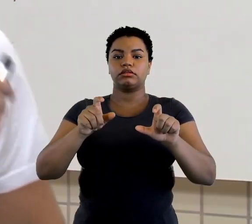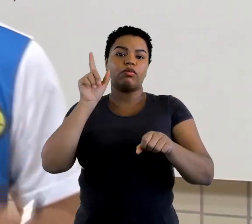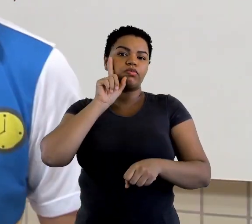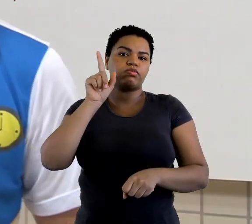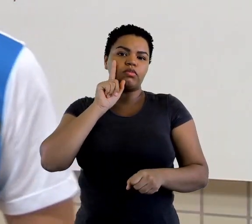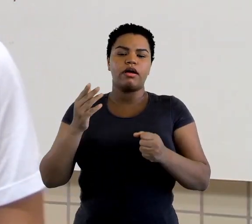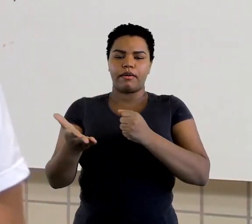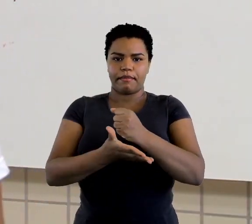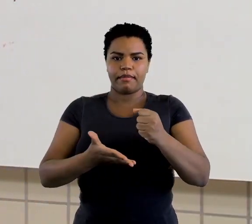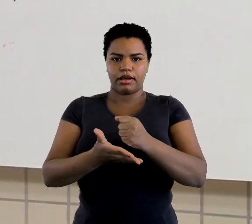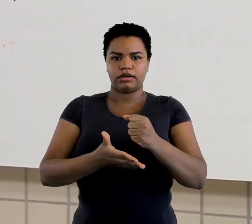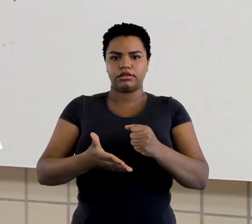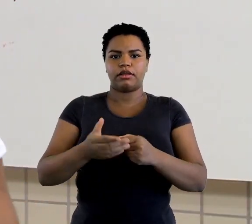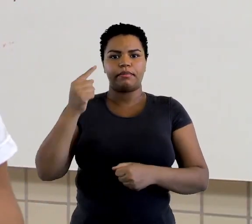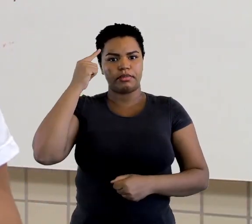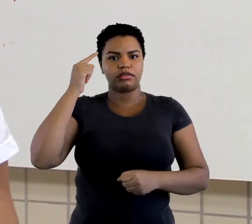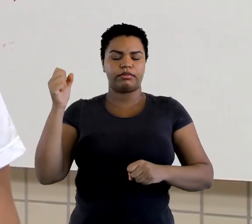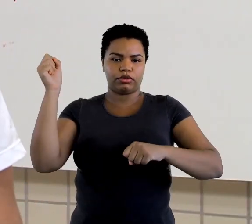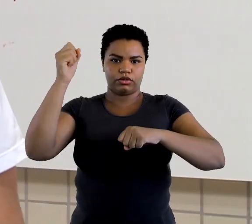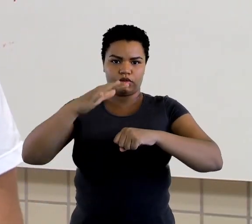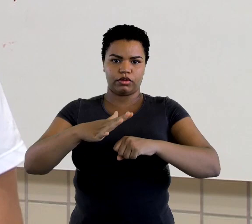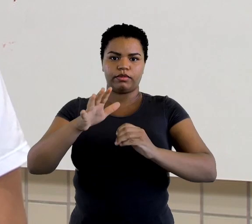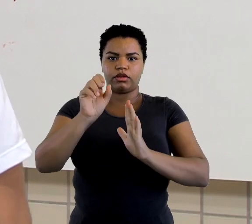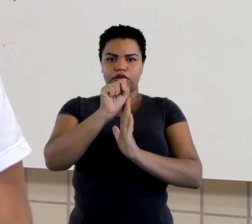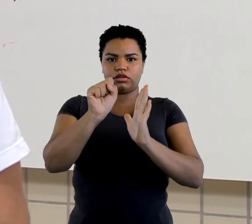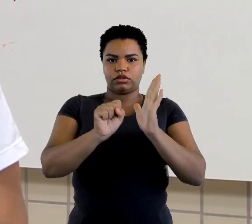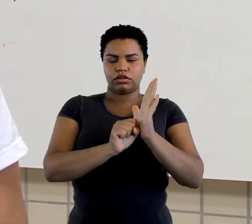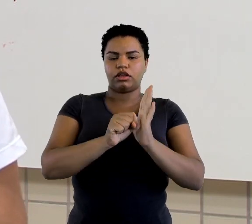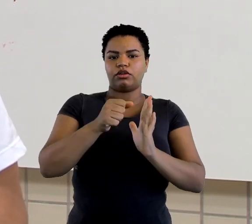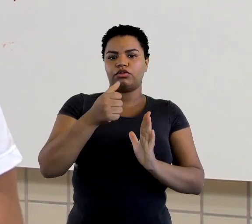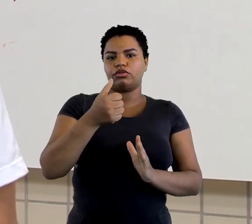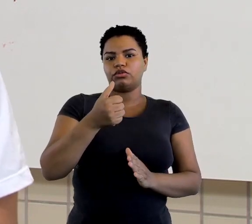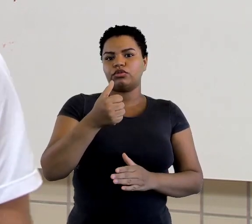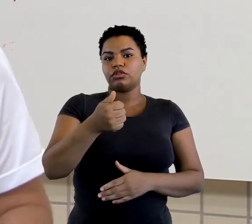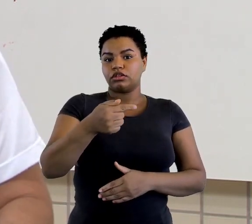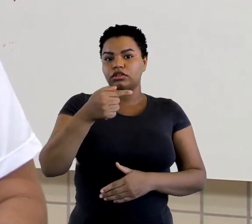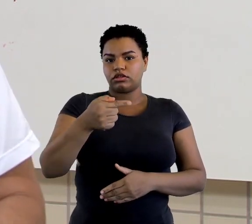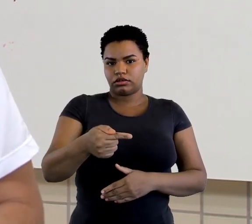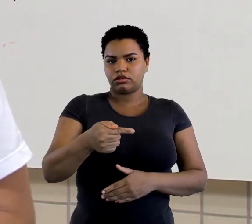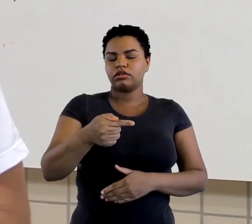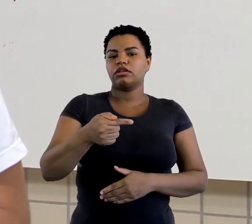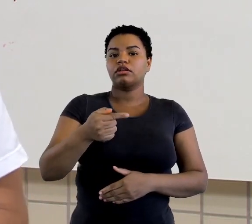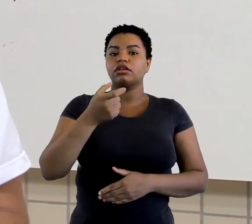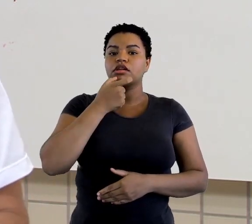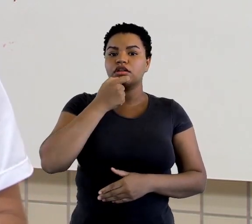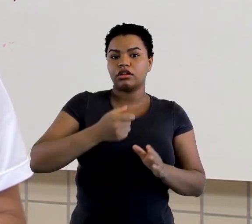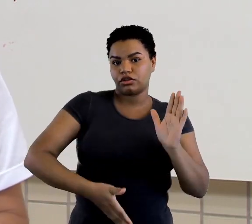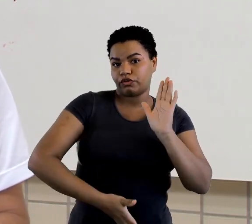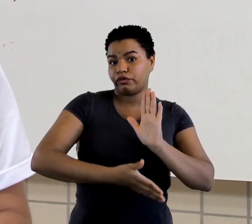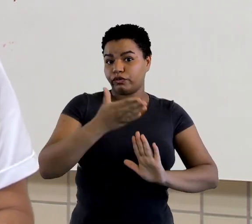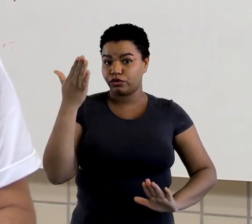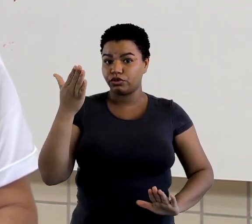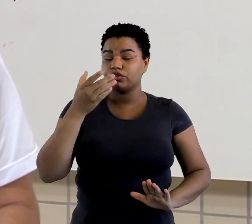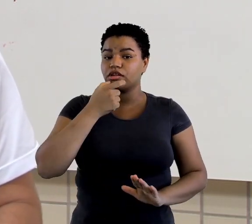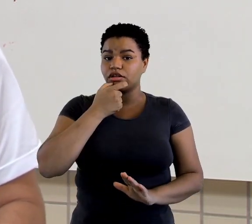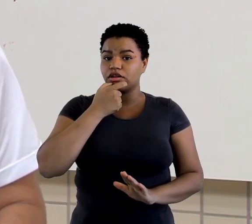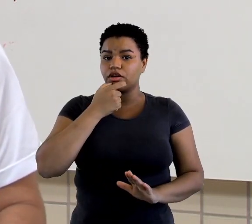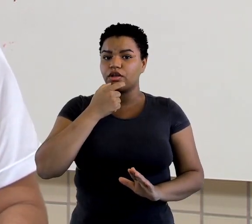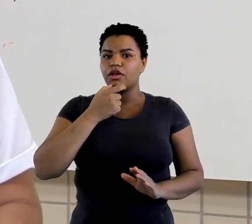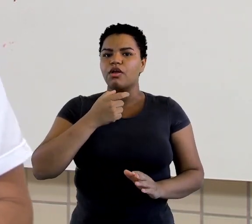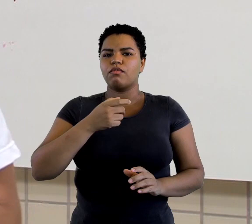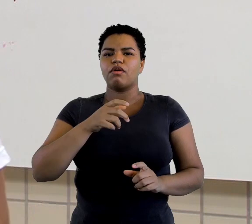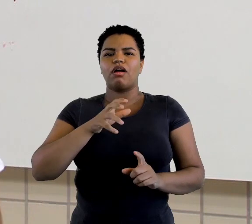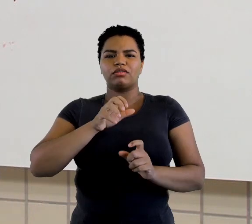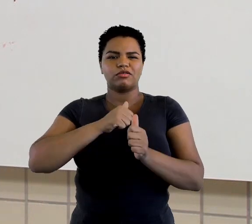A partir do século XVII, ingleses, fugindo da Inglaterra, por perseguições